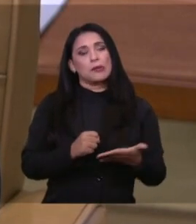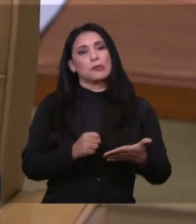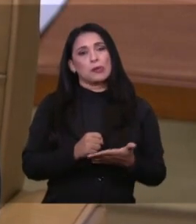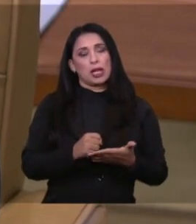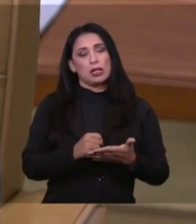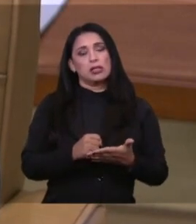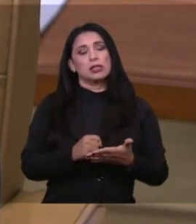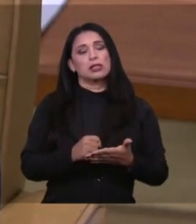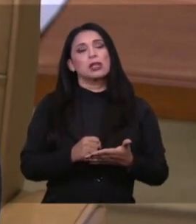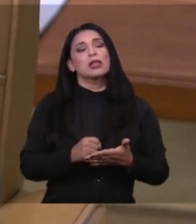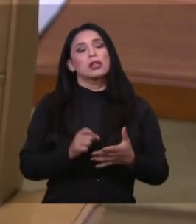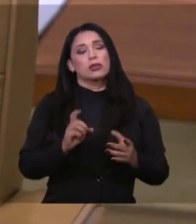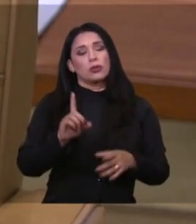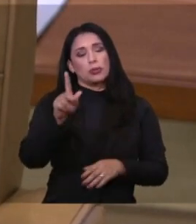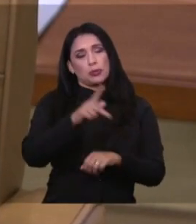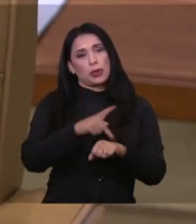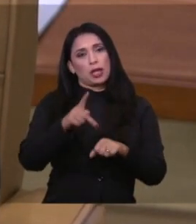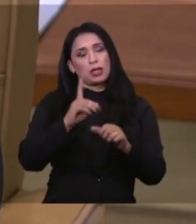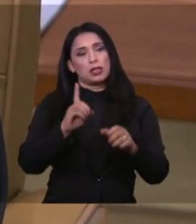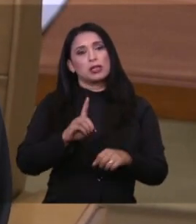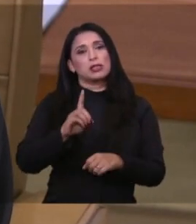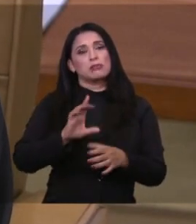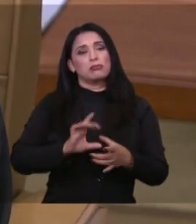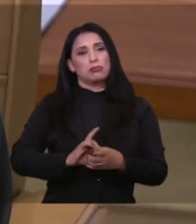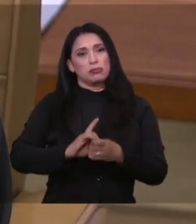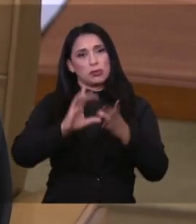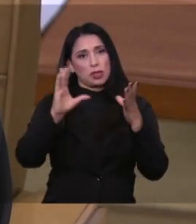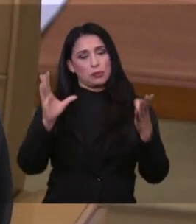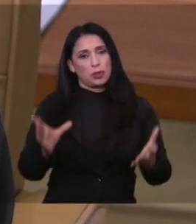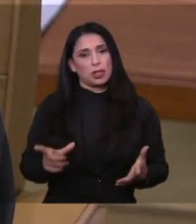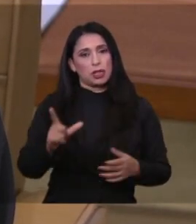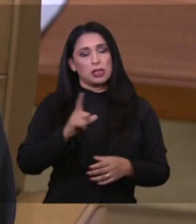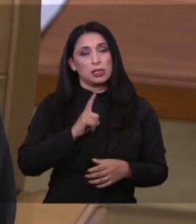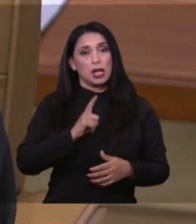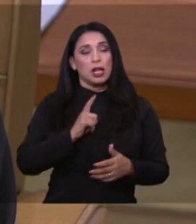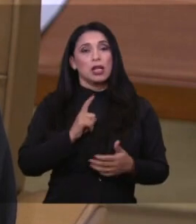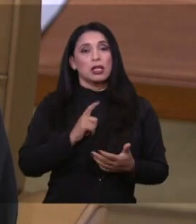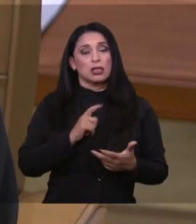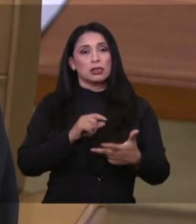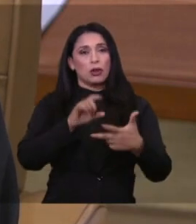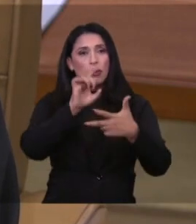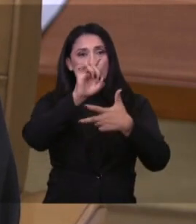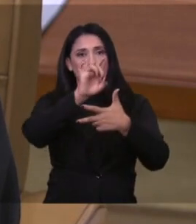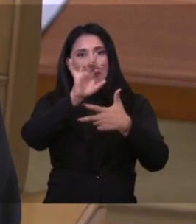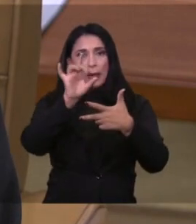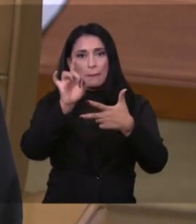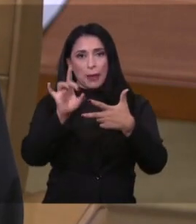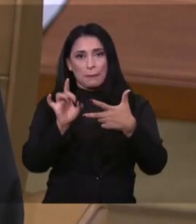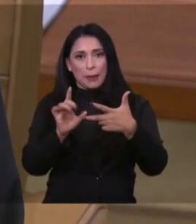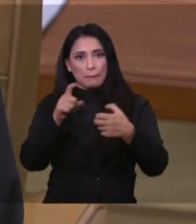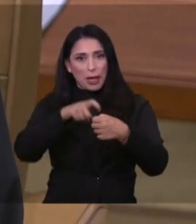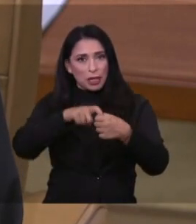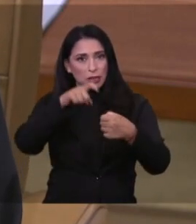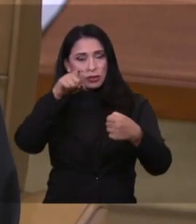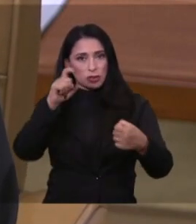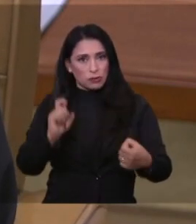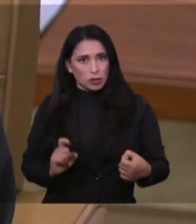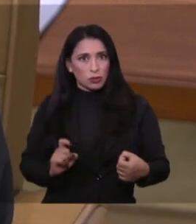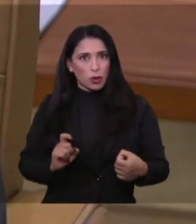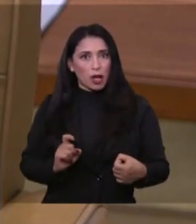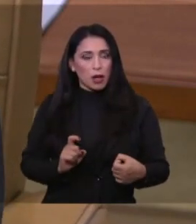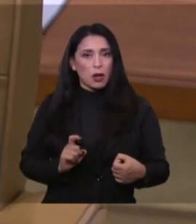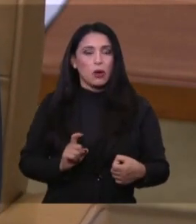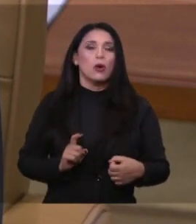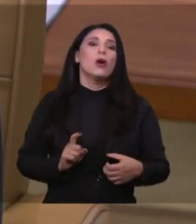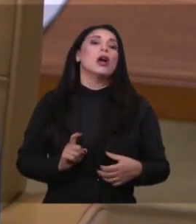de Direito. Pontuo que a separação de poderes é cláusula pétrea, como todos nós sabemos,